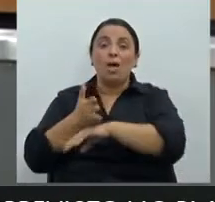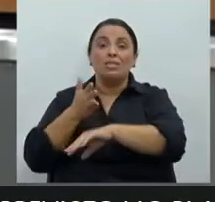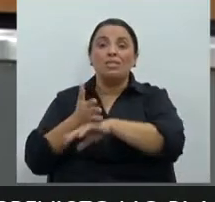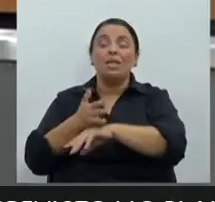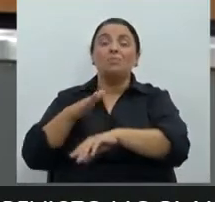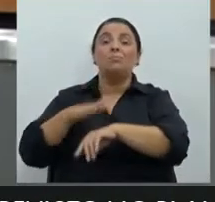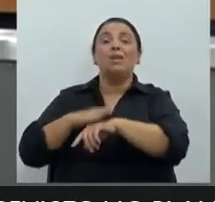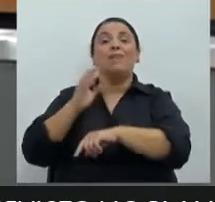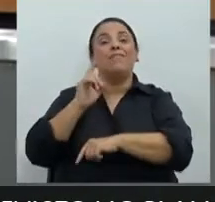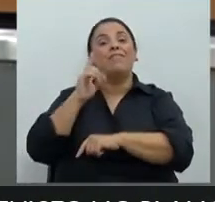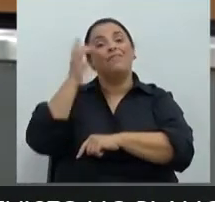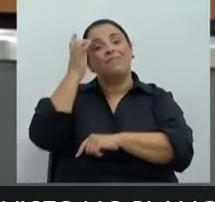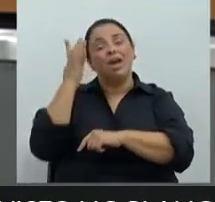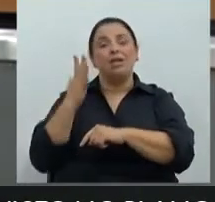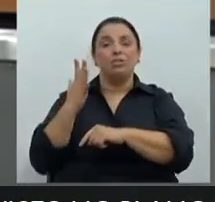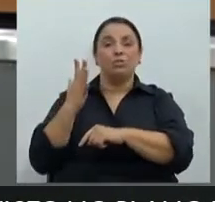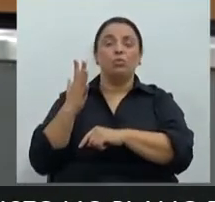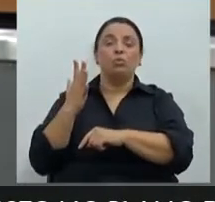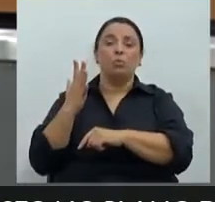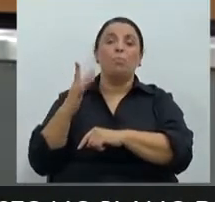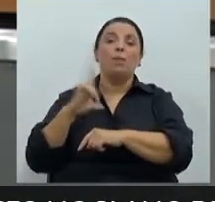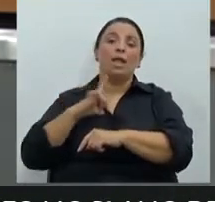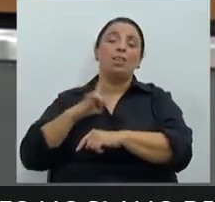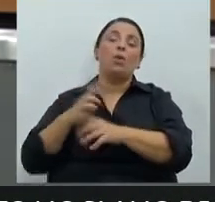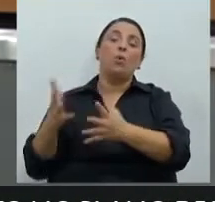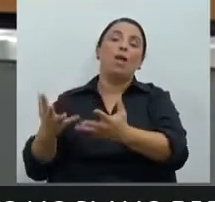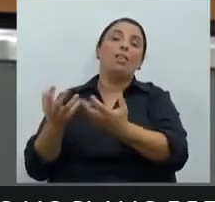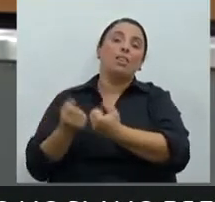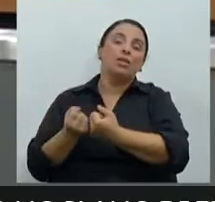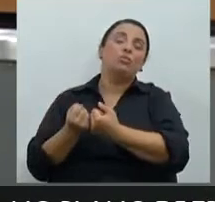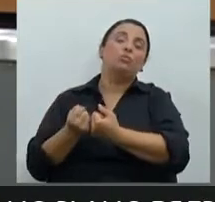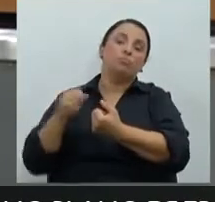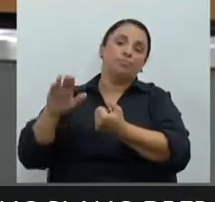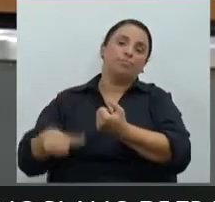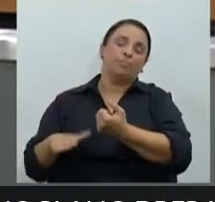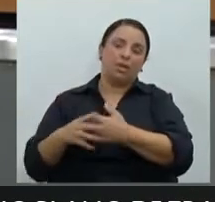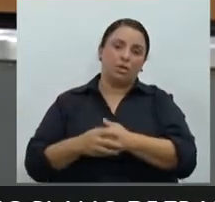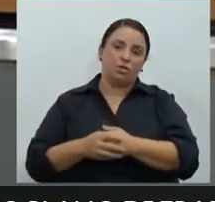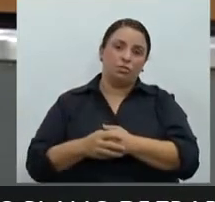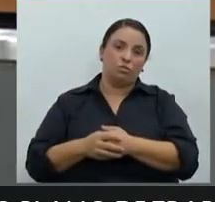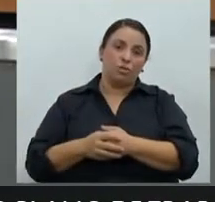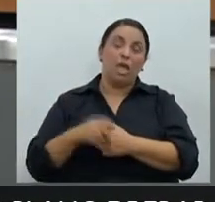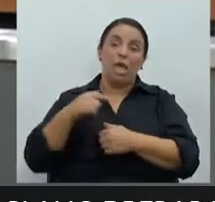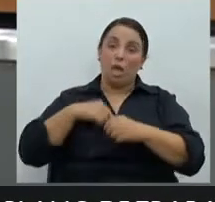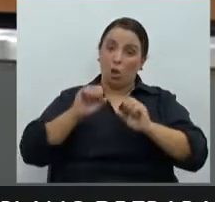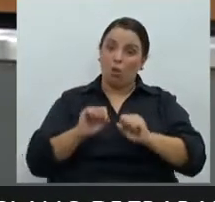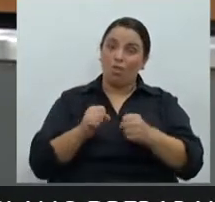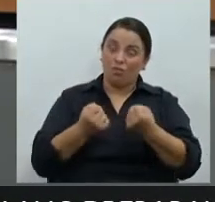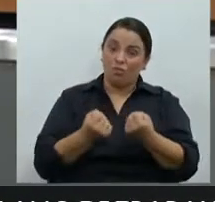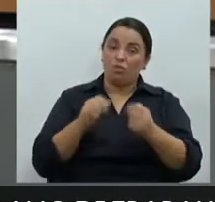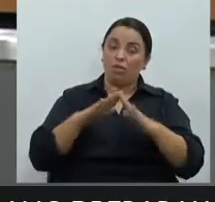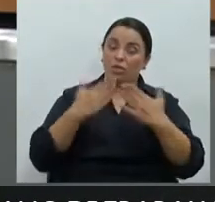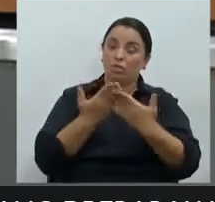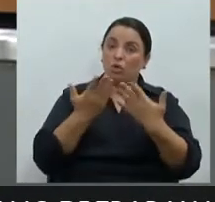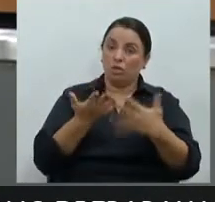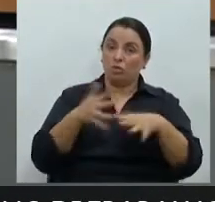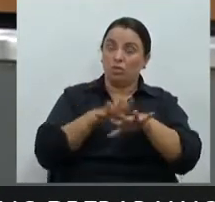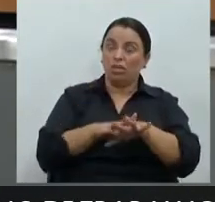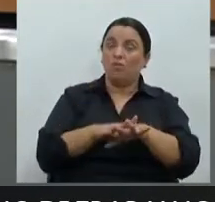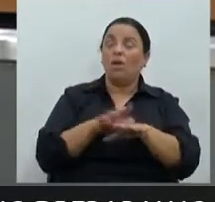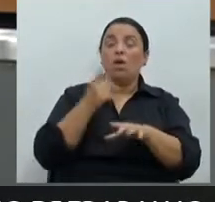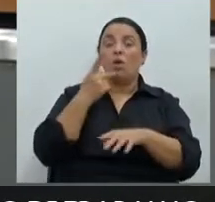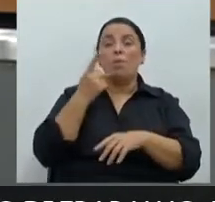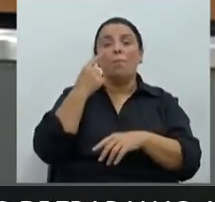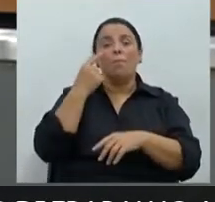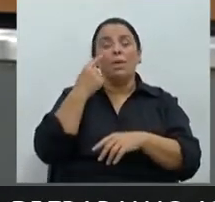da escola inclusiva, porque a sociedade aprende a viver com uma pessoa que, visivelmente, não